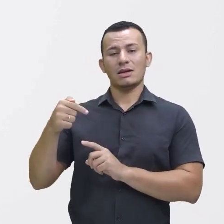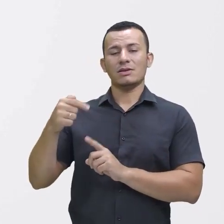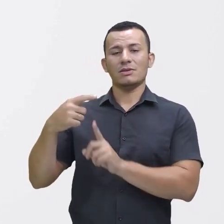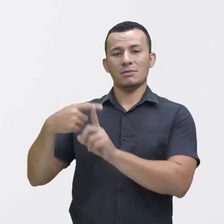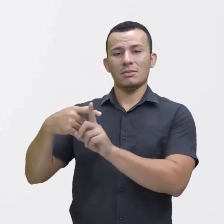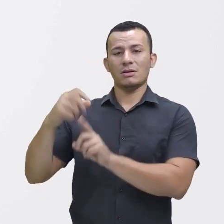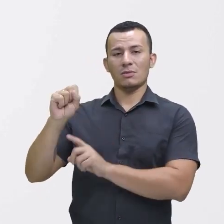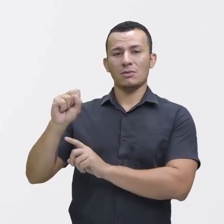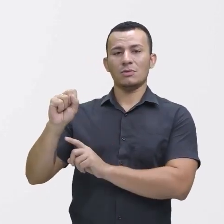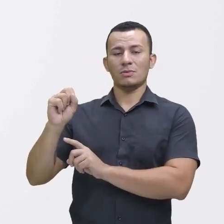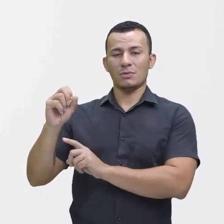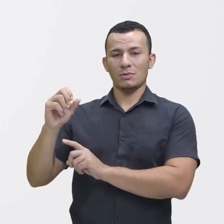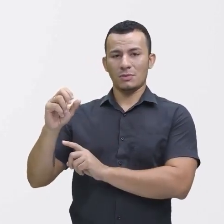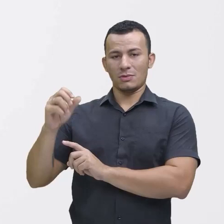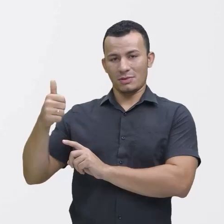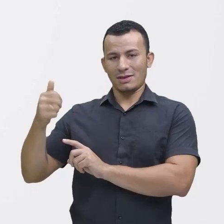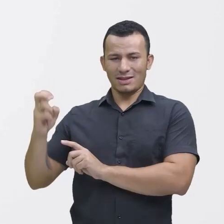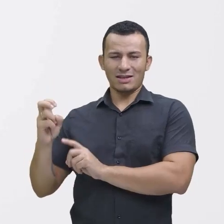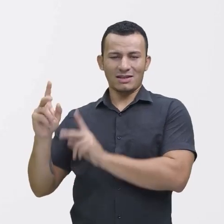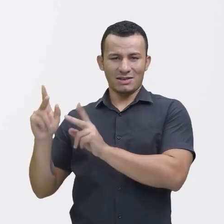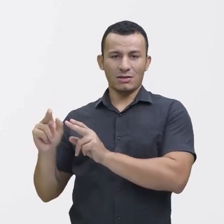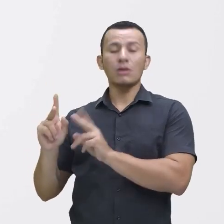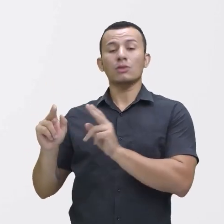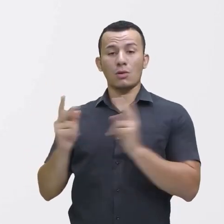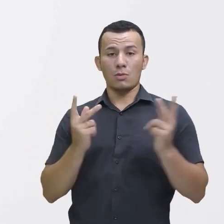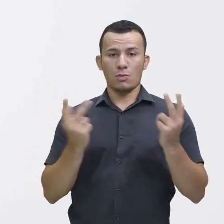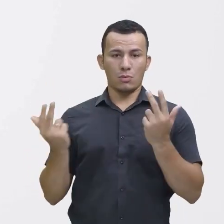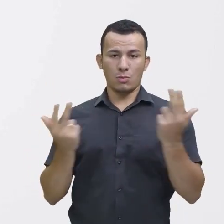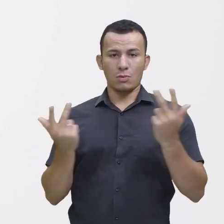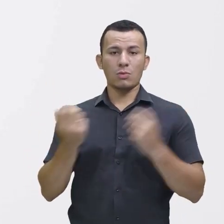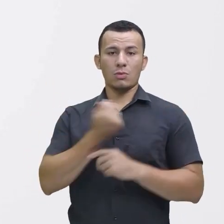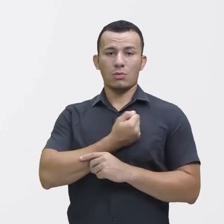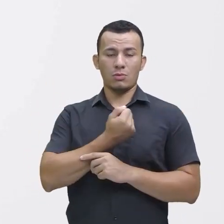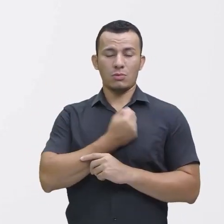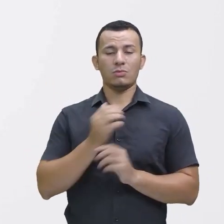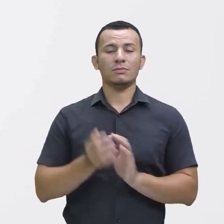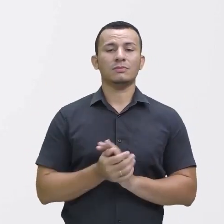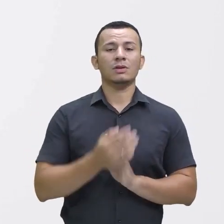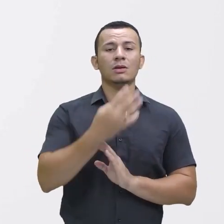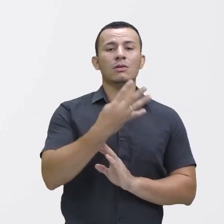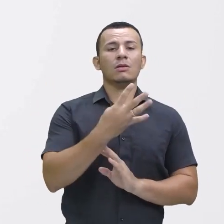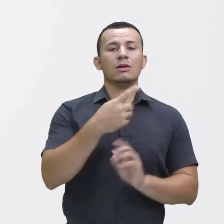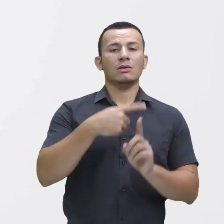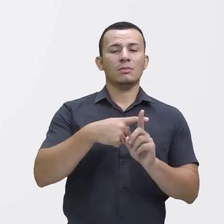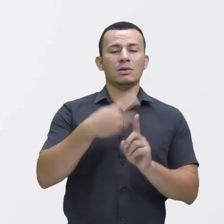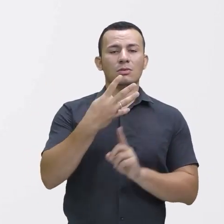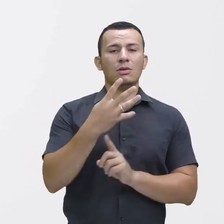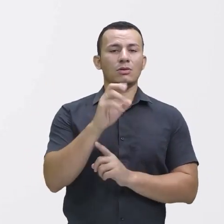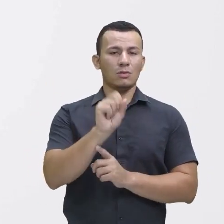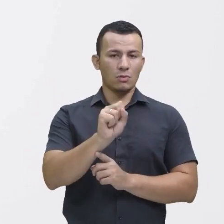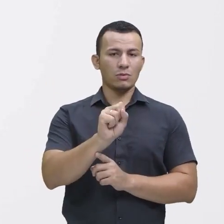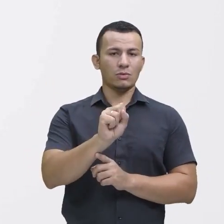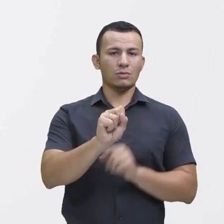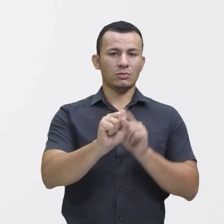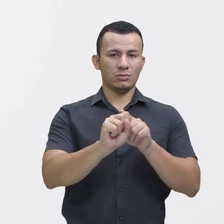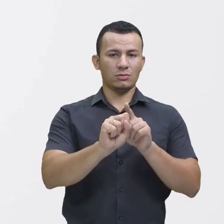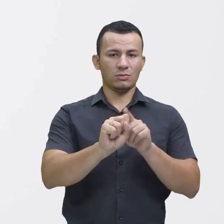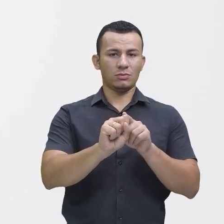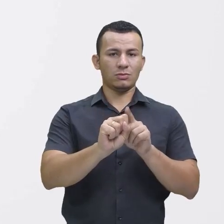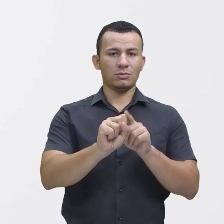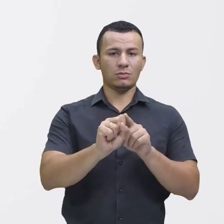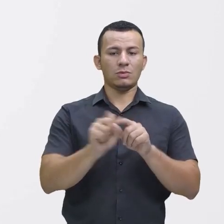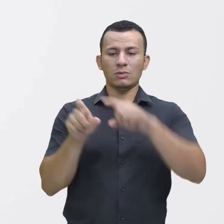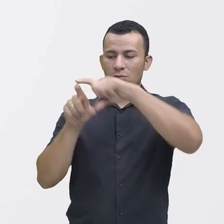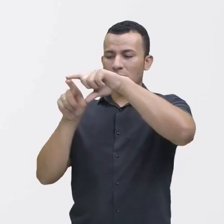Relação de igualdade. Resultados iguais. Então, vamos para o próximo. 4 mais 4, 8. Eu tenho que encontrar deste lado